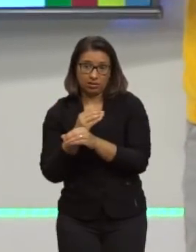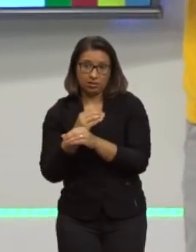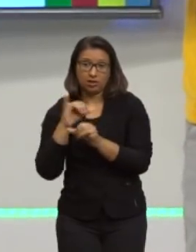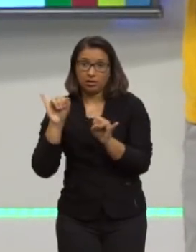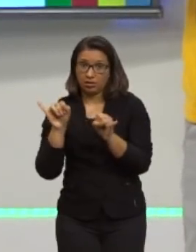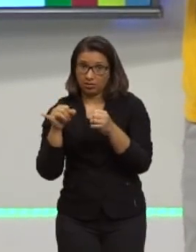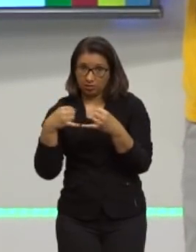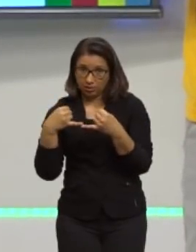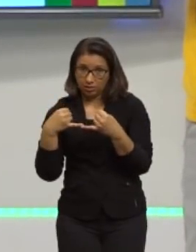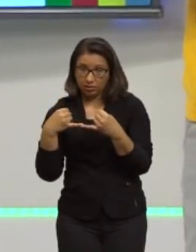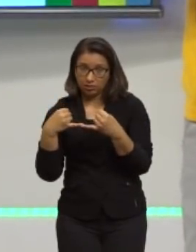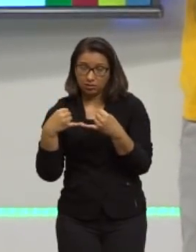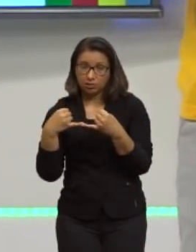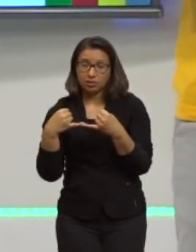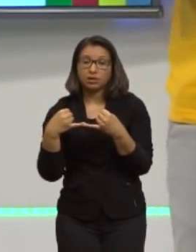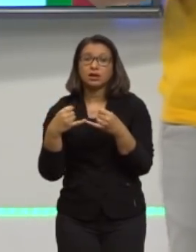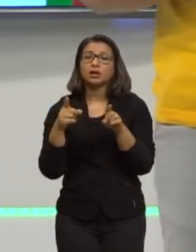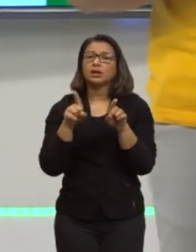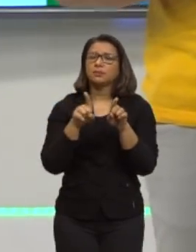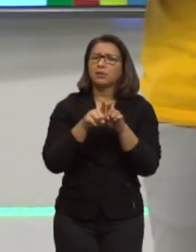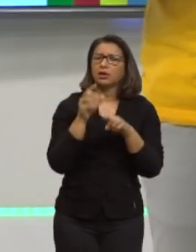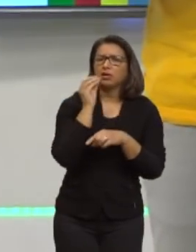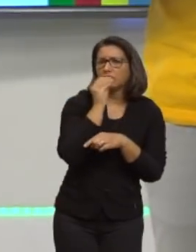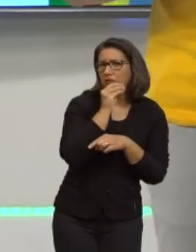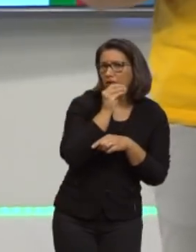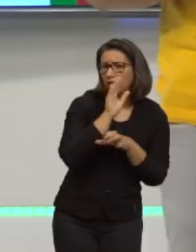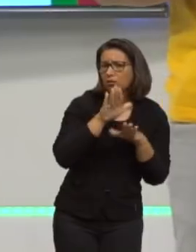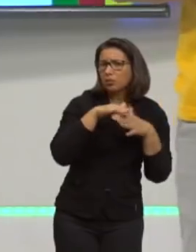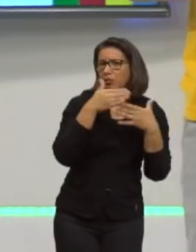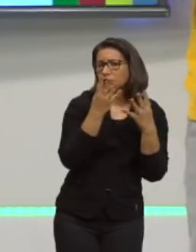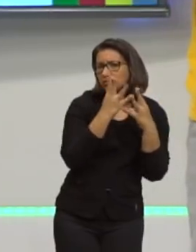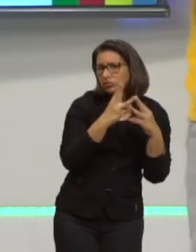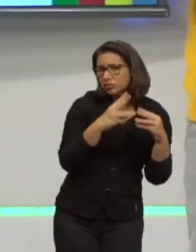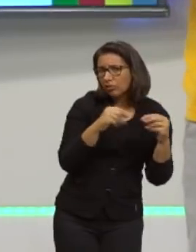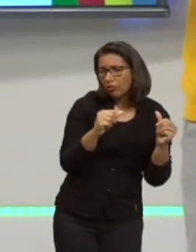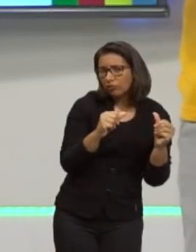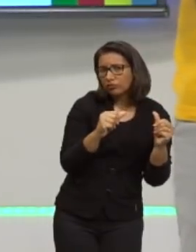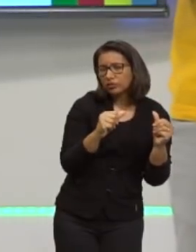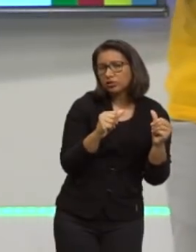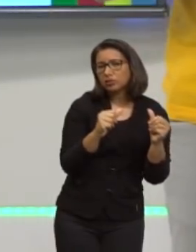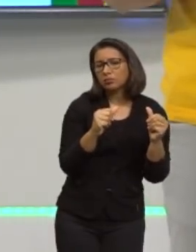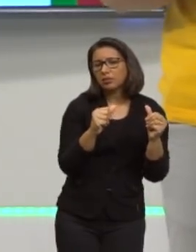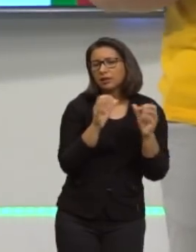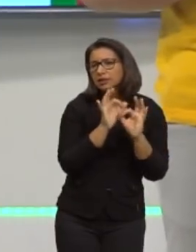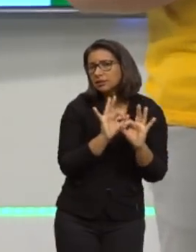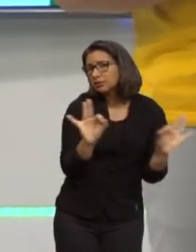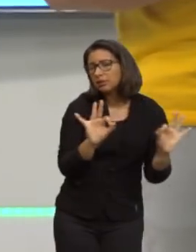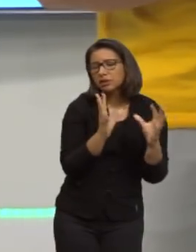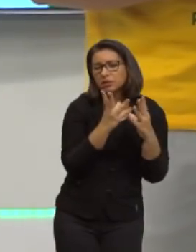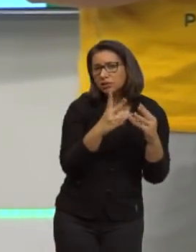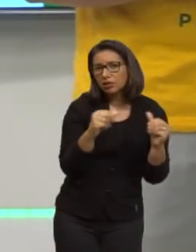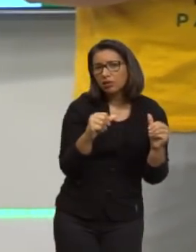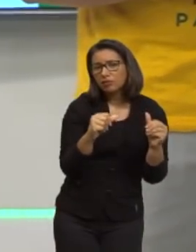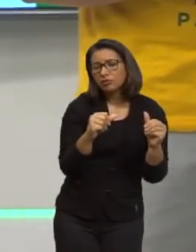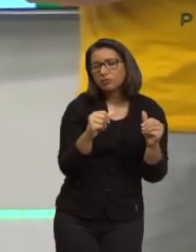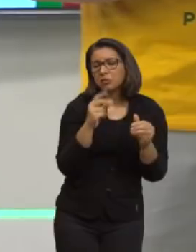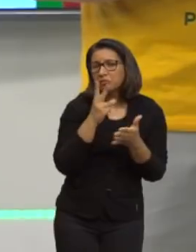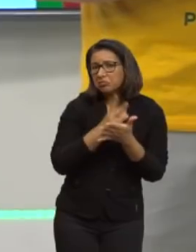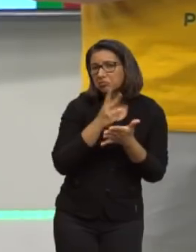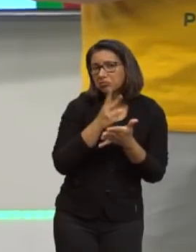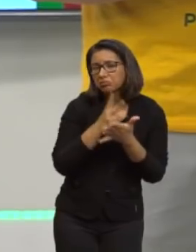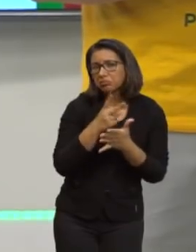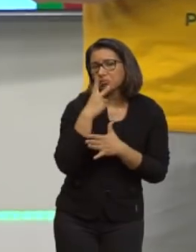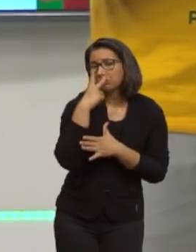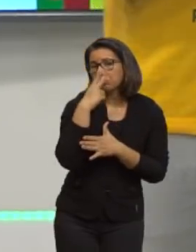ionizado e mais fraco quando ele se dissolvem mas ele ele simplesmente se dissolve mas permanece